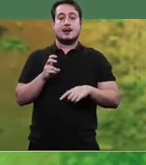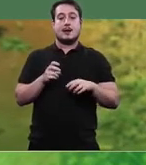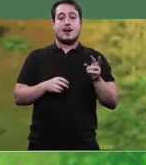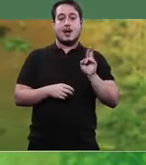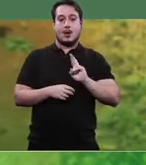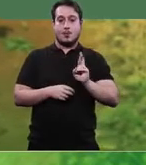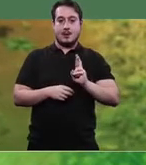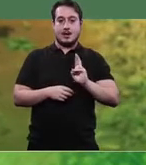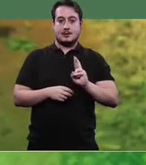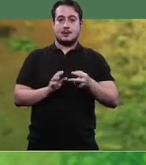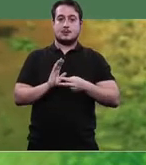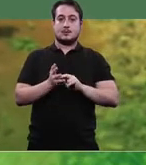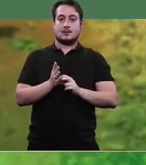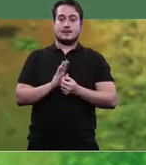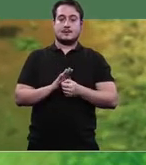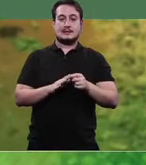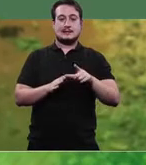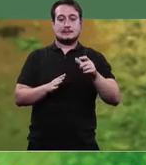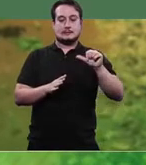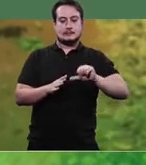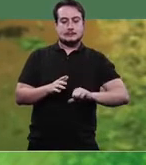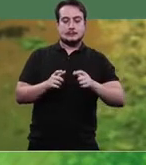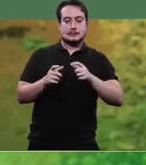posição melhor e acabamos perdendo